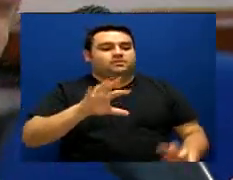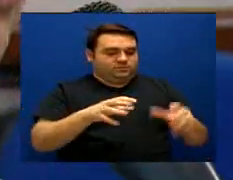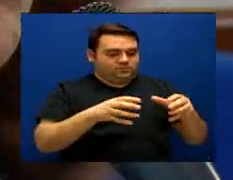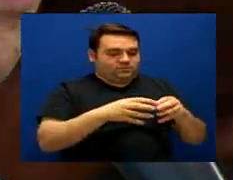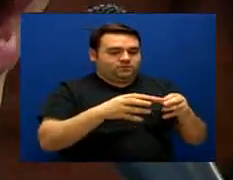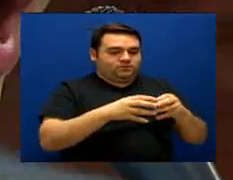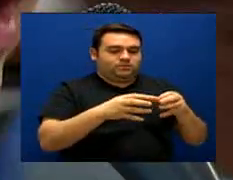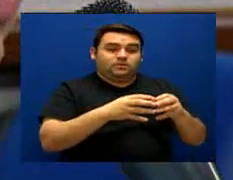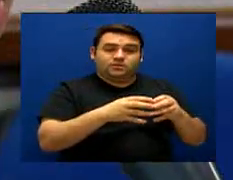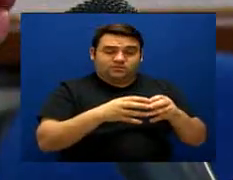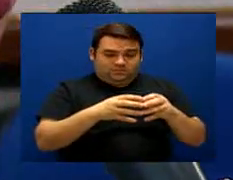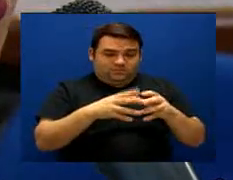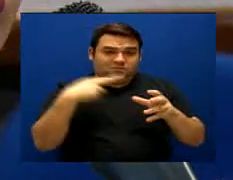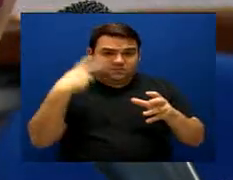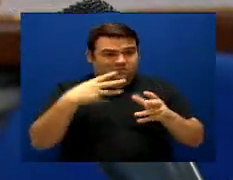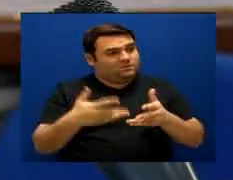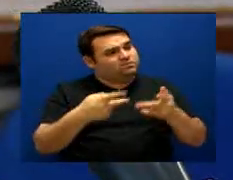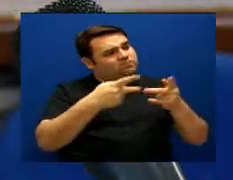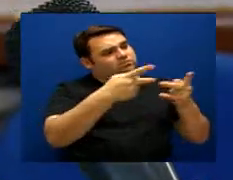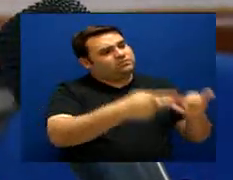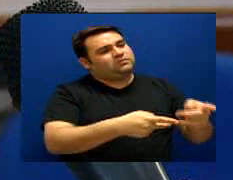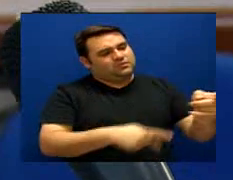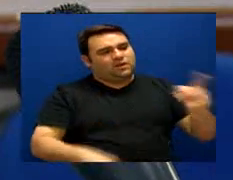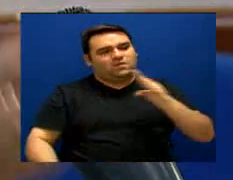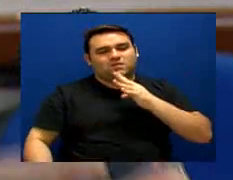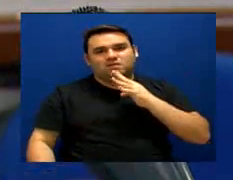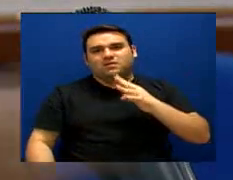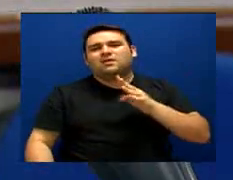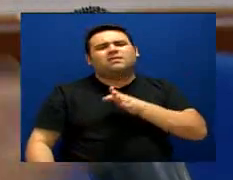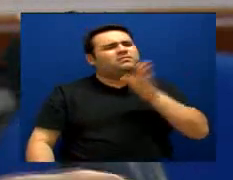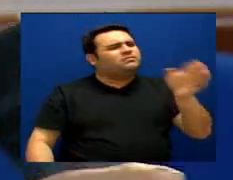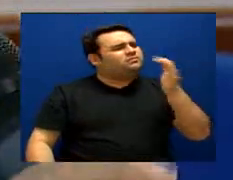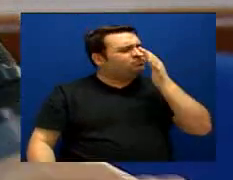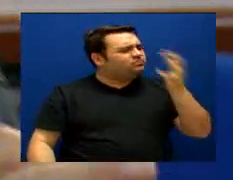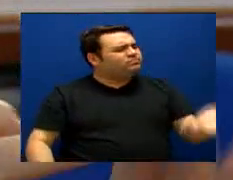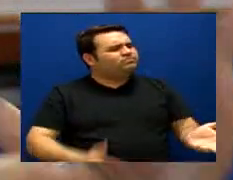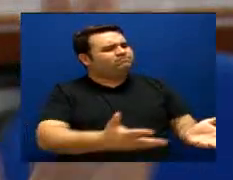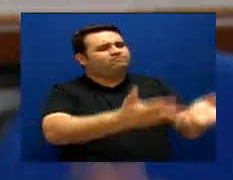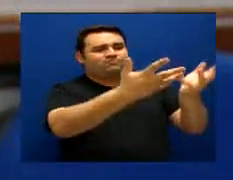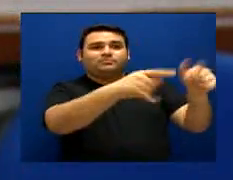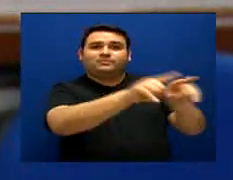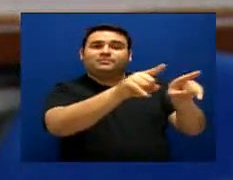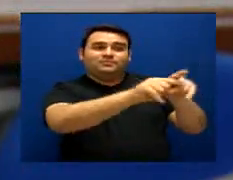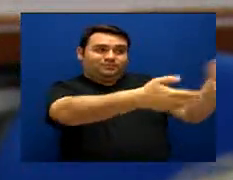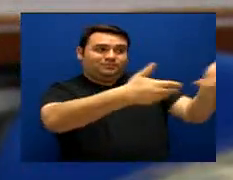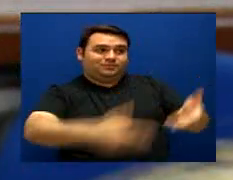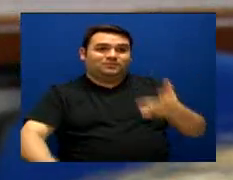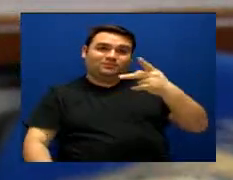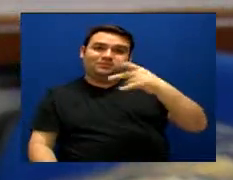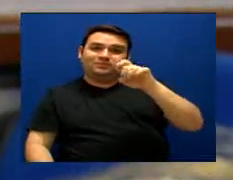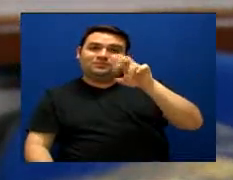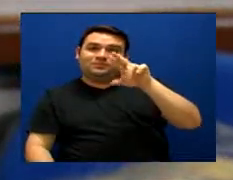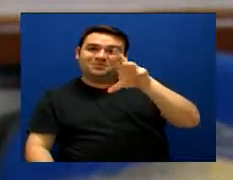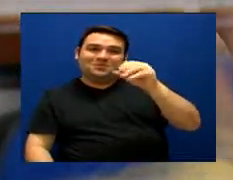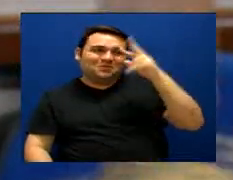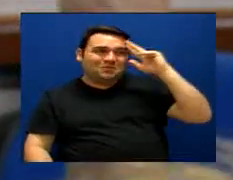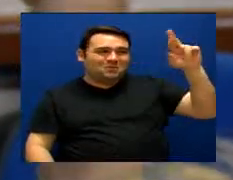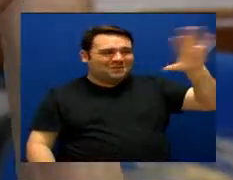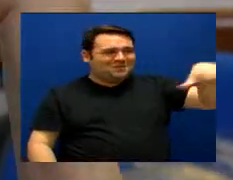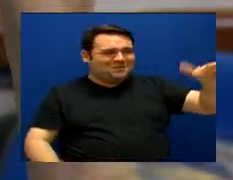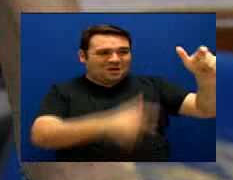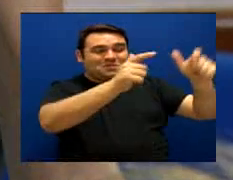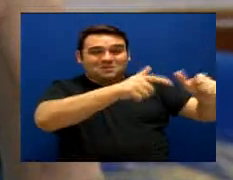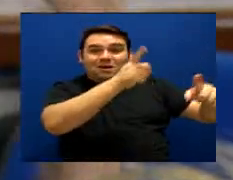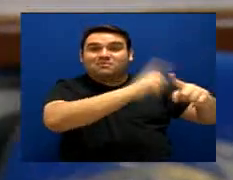grupo vá conhecer, vai valorizar, traga o Dr. Pedro Interian para